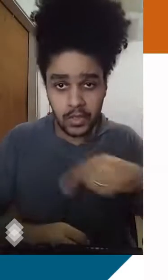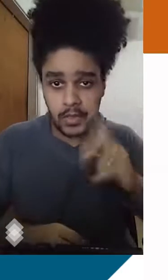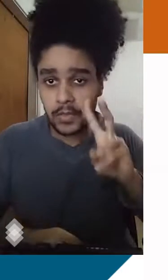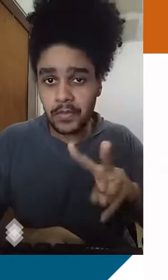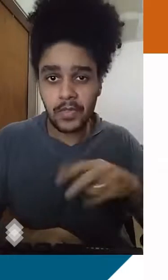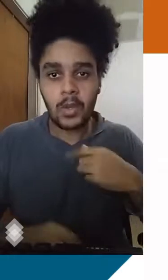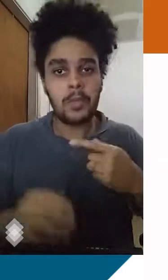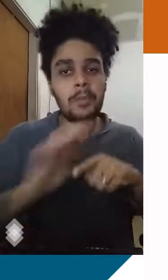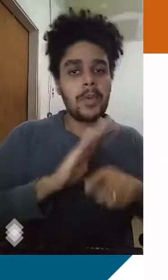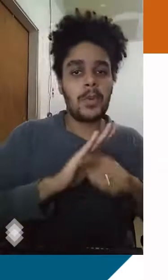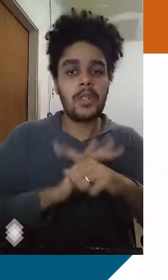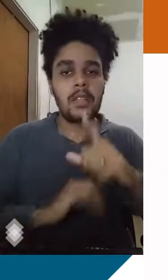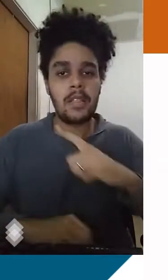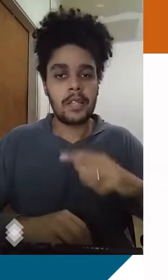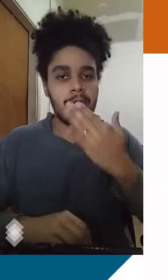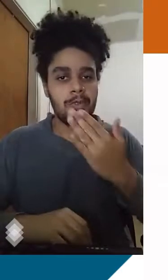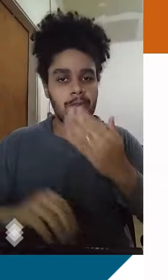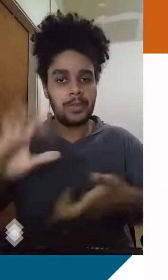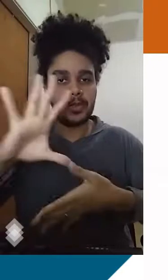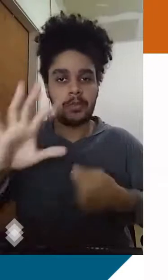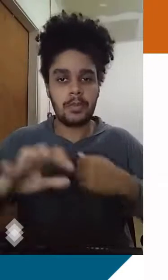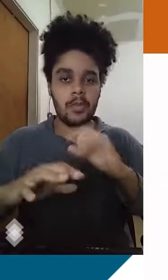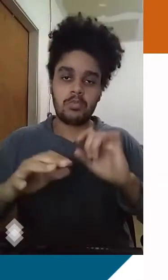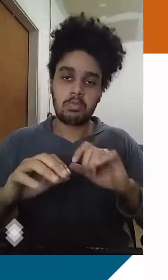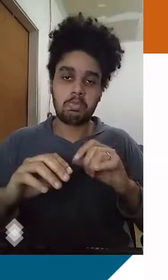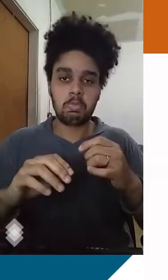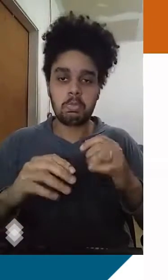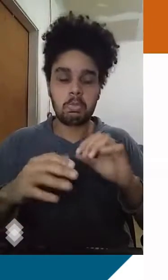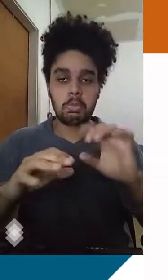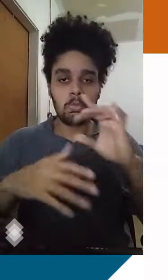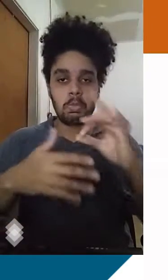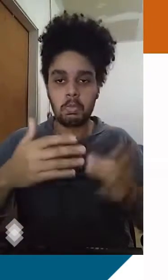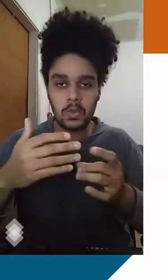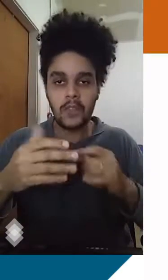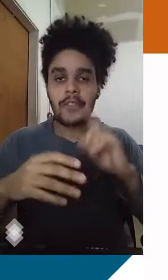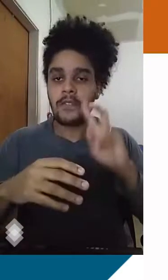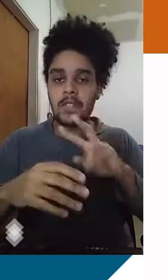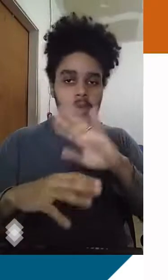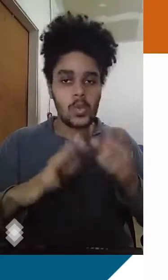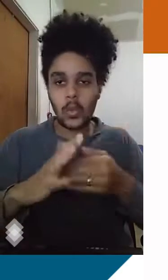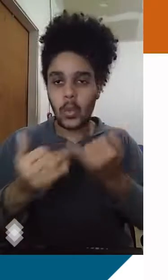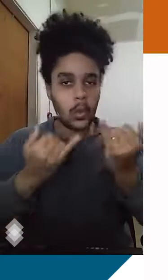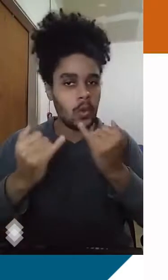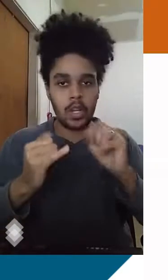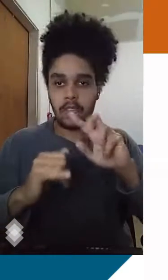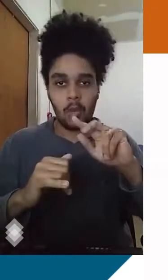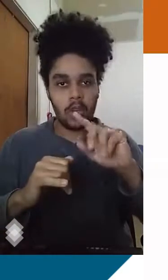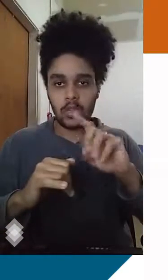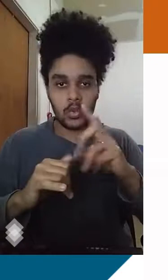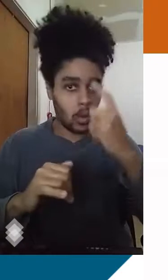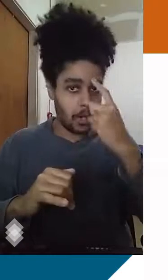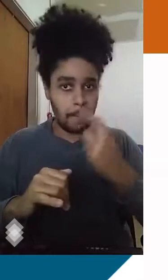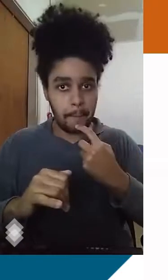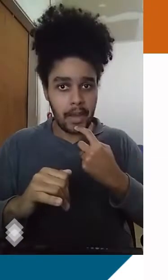vocês quando vier uma questão que tem algum tipo de mapa, algum recurso como esse, vocês olharem todas as informações, não só a